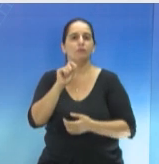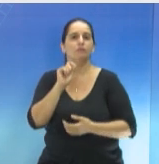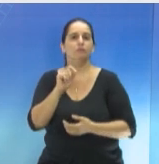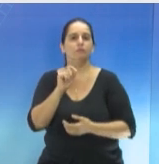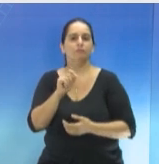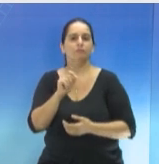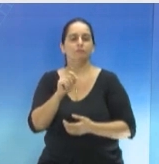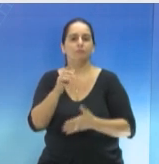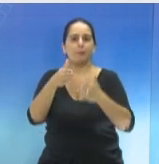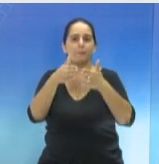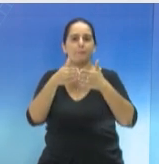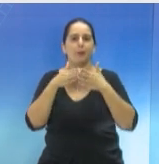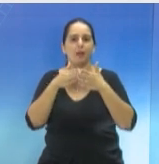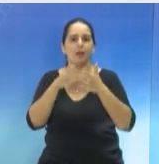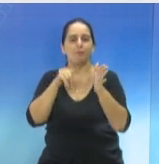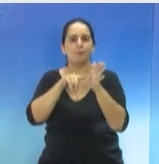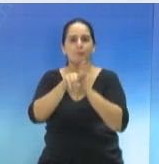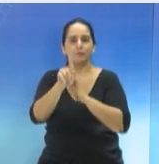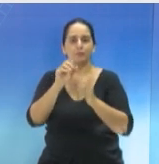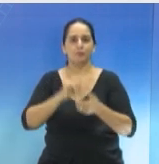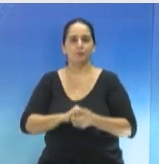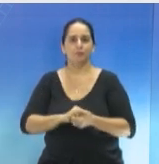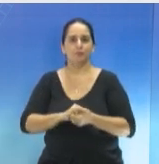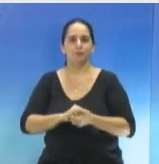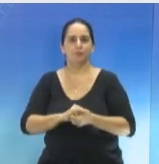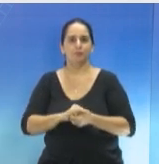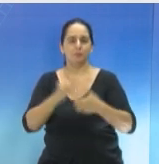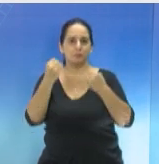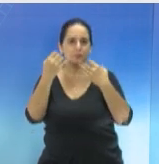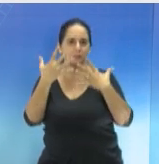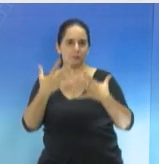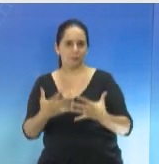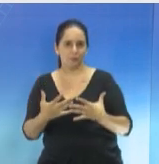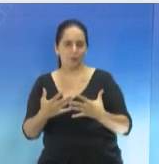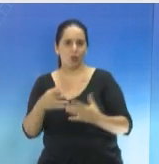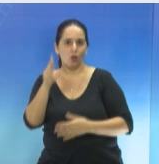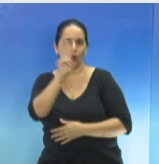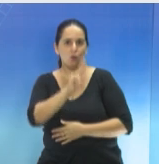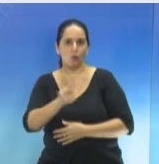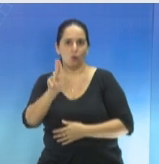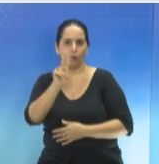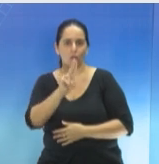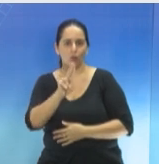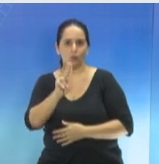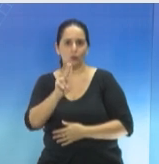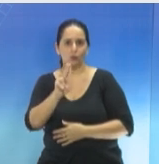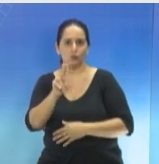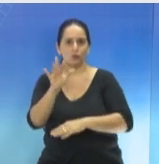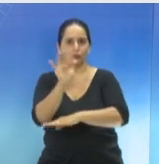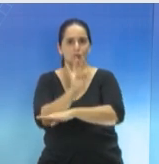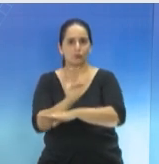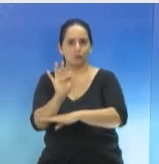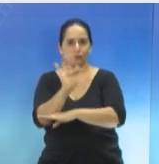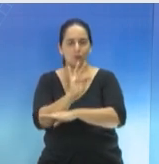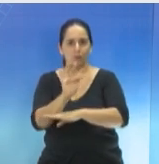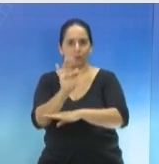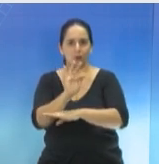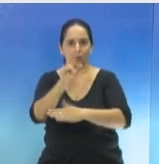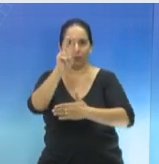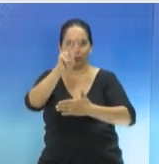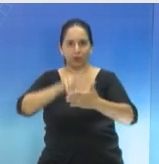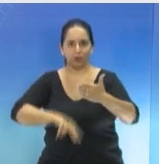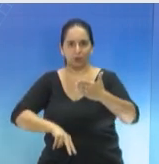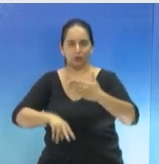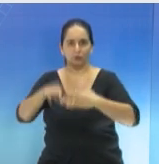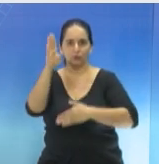nos comanda, nos pede? Ele diz o seguinte: o uso da norma padrão na letra do hino nacional do